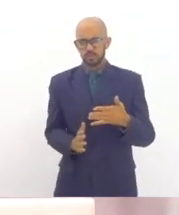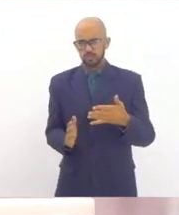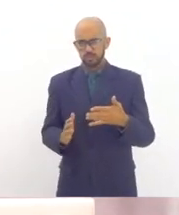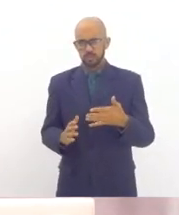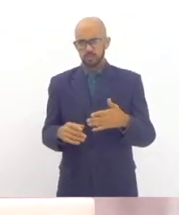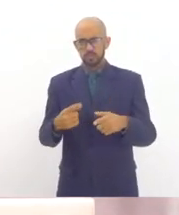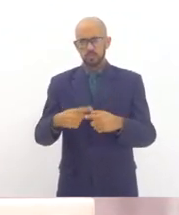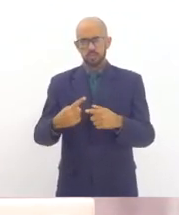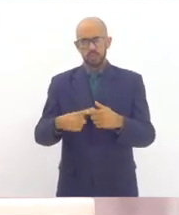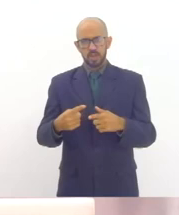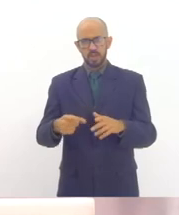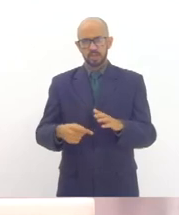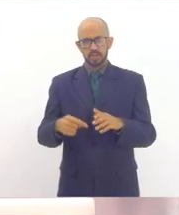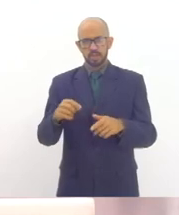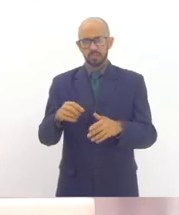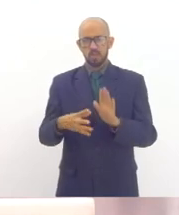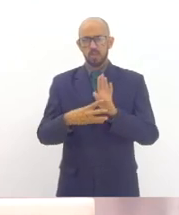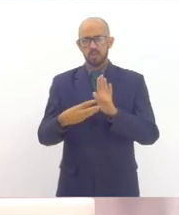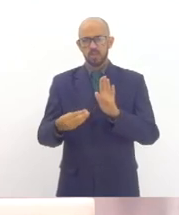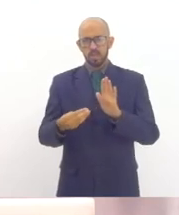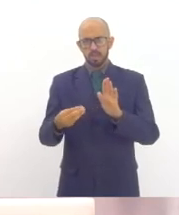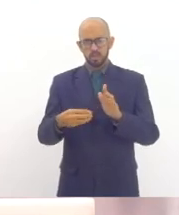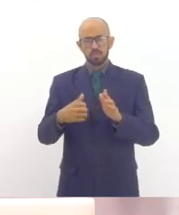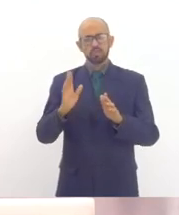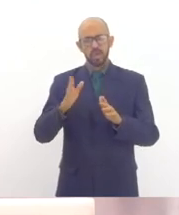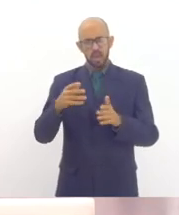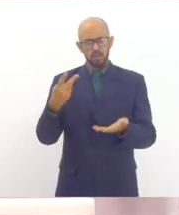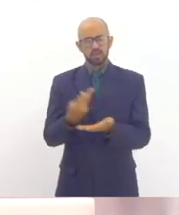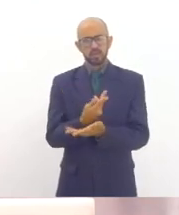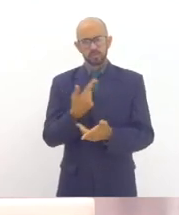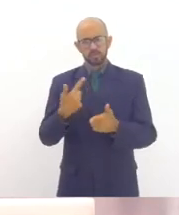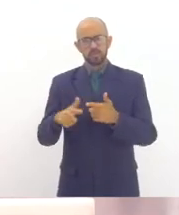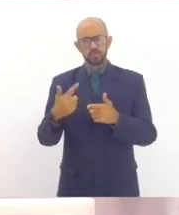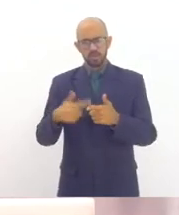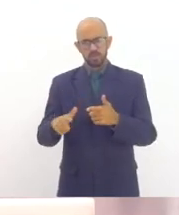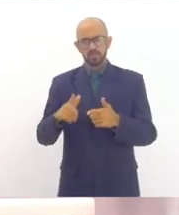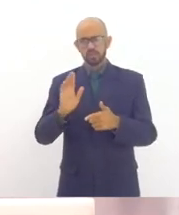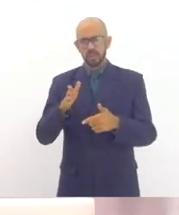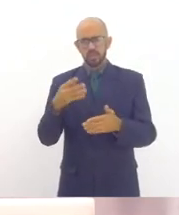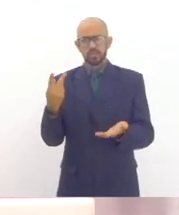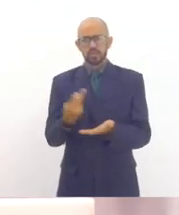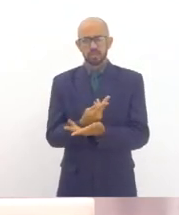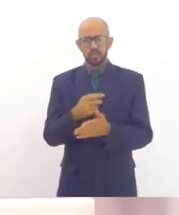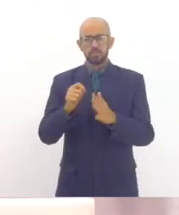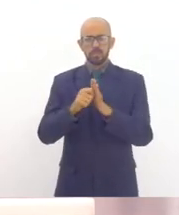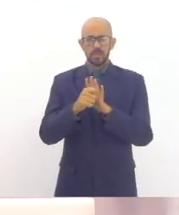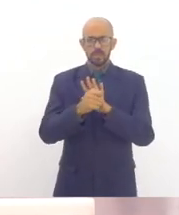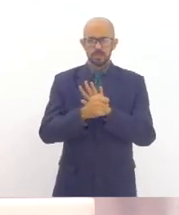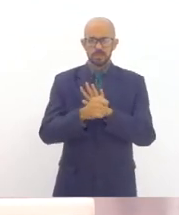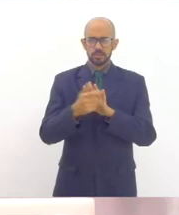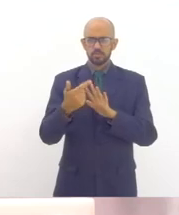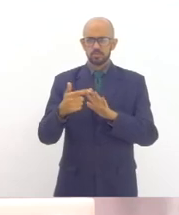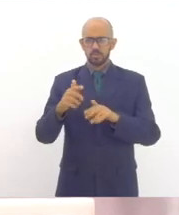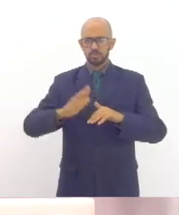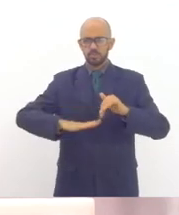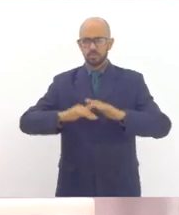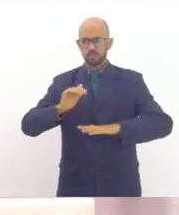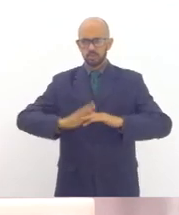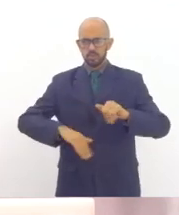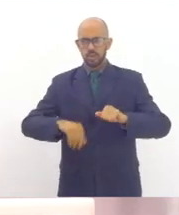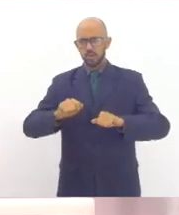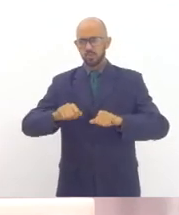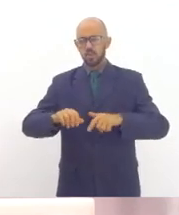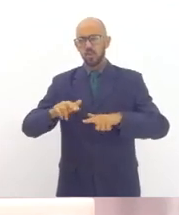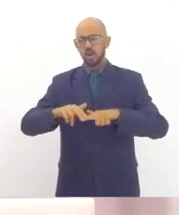de contratação precária, ele nos dá problemas. A gente já ficou algumas vezes, alguns meses, sem os profissionais por problema de contrato, por